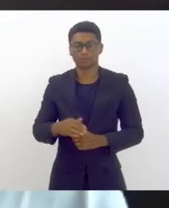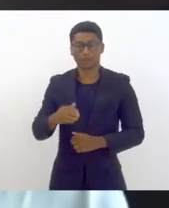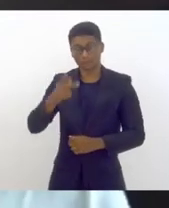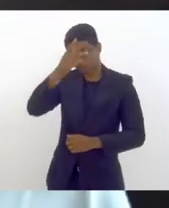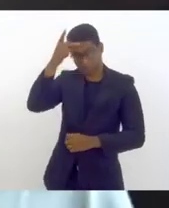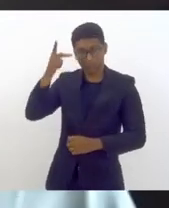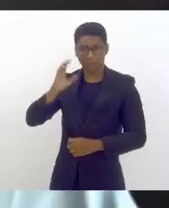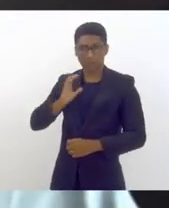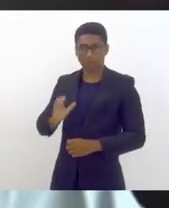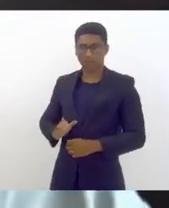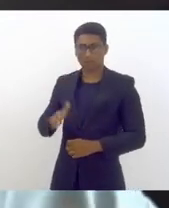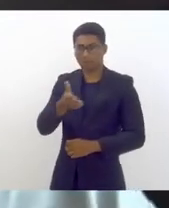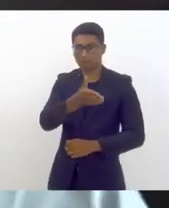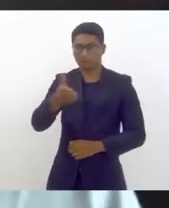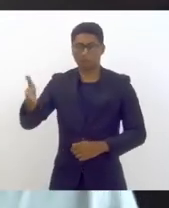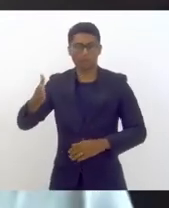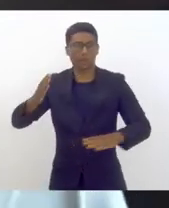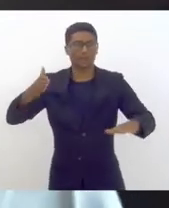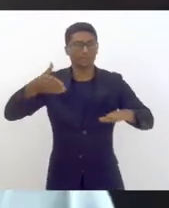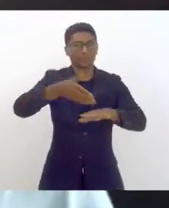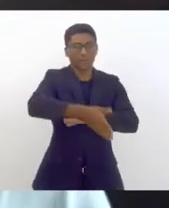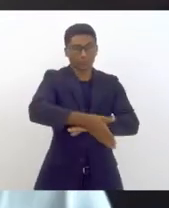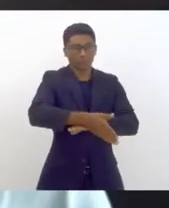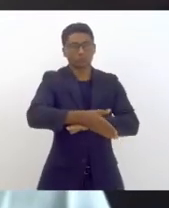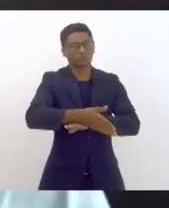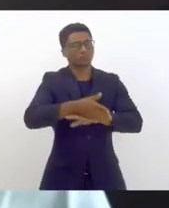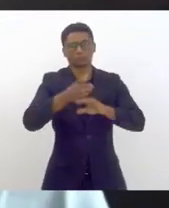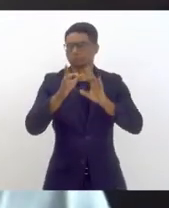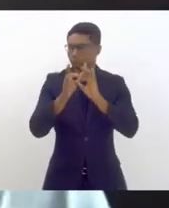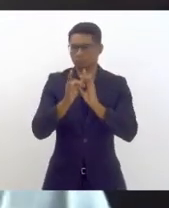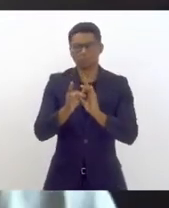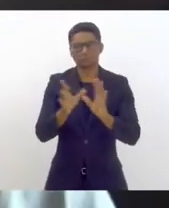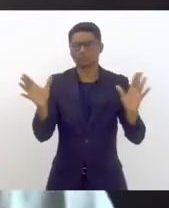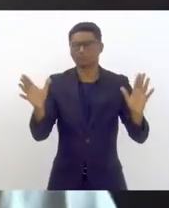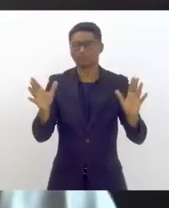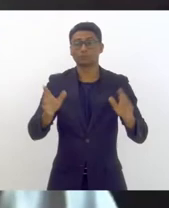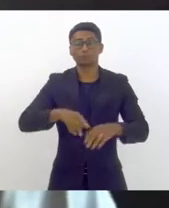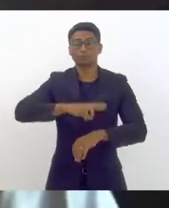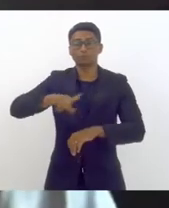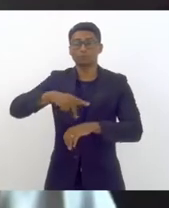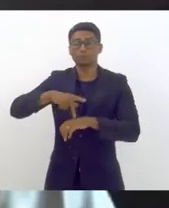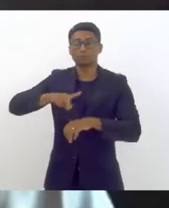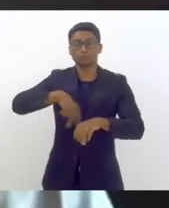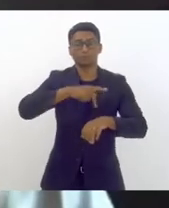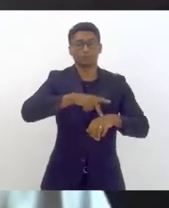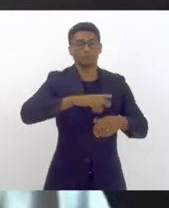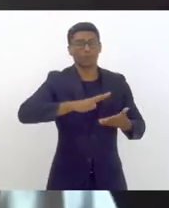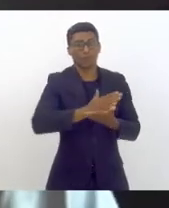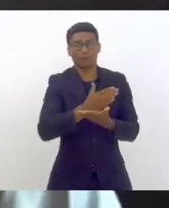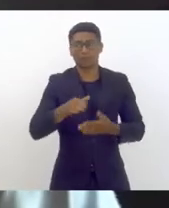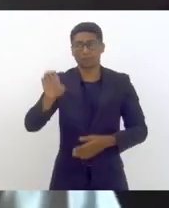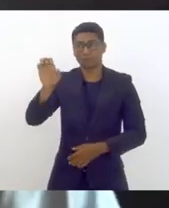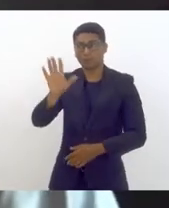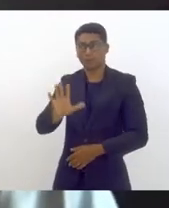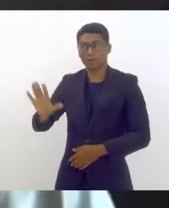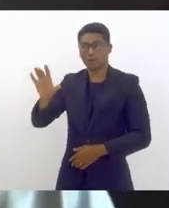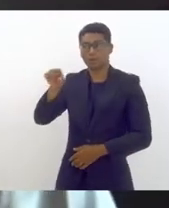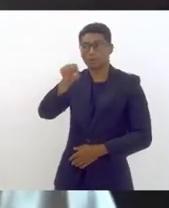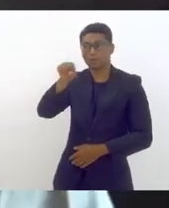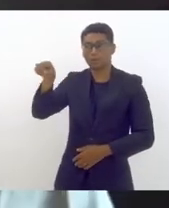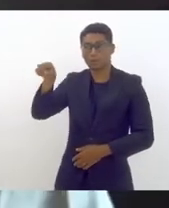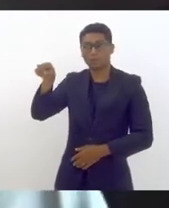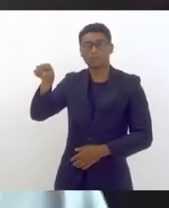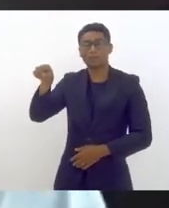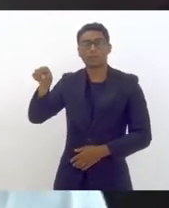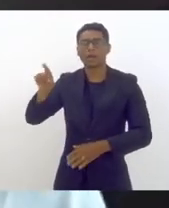país às suas belezas naturais, em alguns países da Europa, ela é tão arraigada que sequer consta de uma lei,